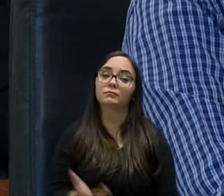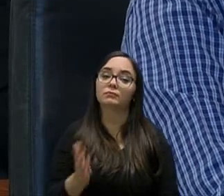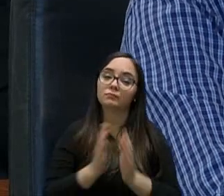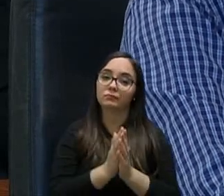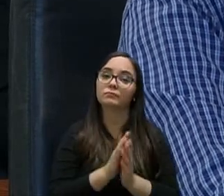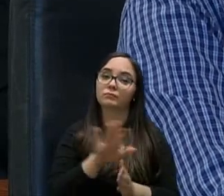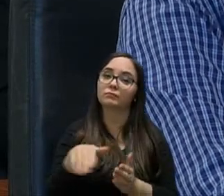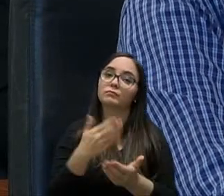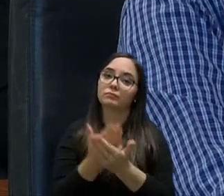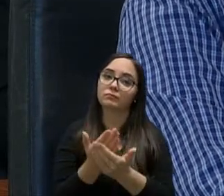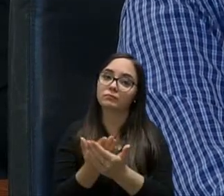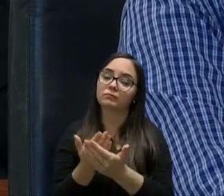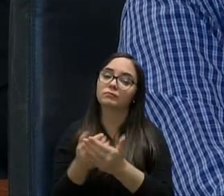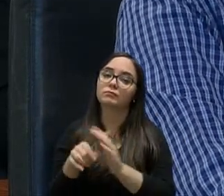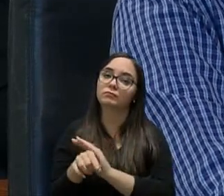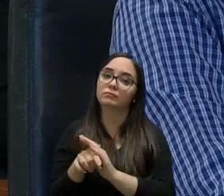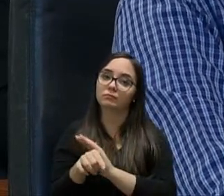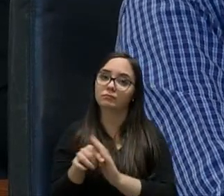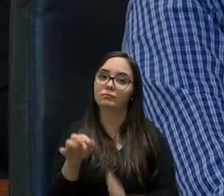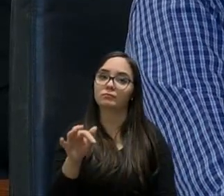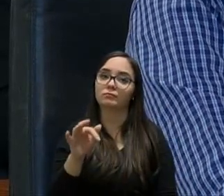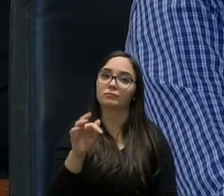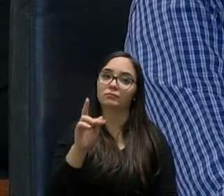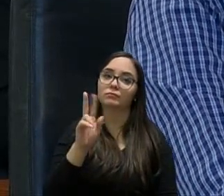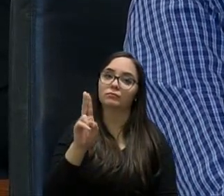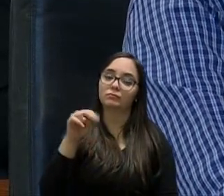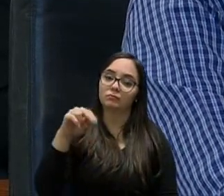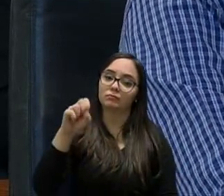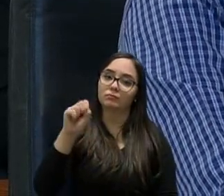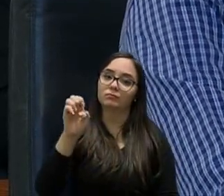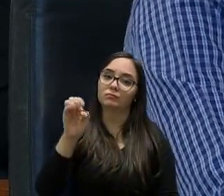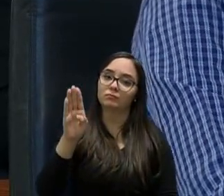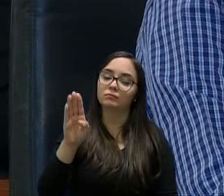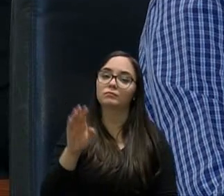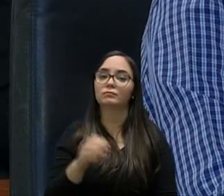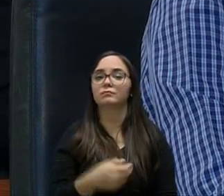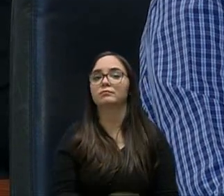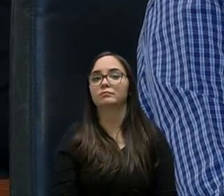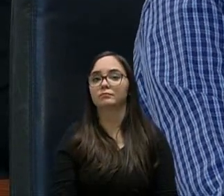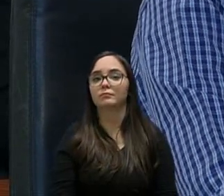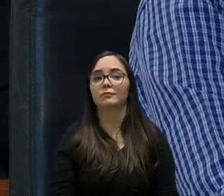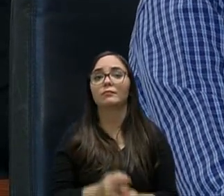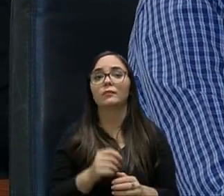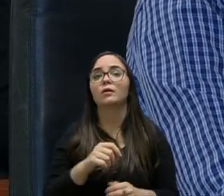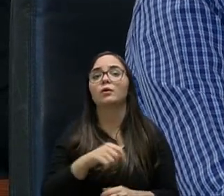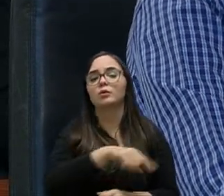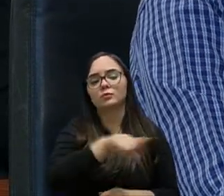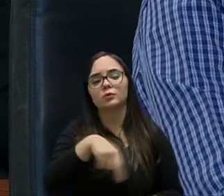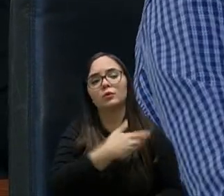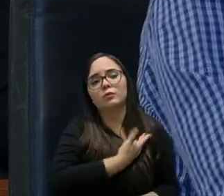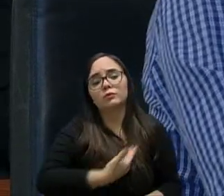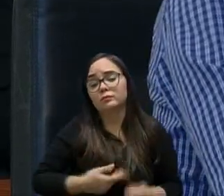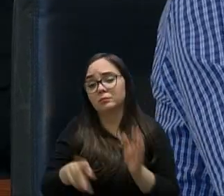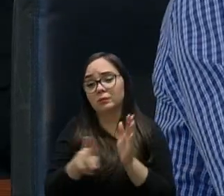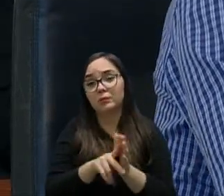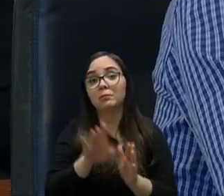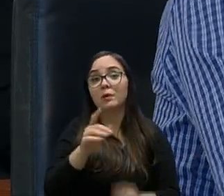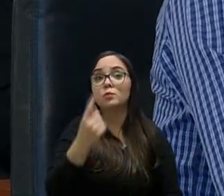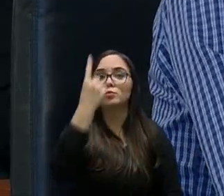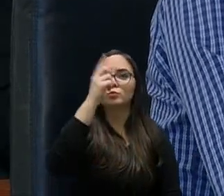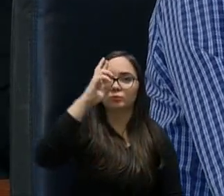um pouquinho mais na funserv nossa um serve um patrimônio nosso mas não pode ter dor no lá na verdade essa